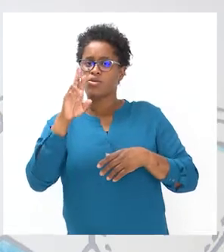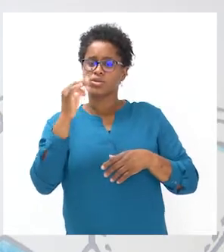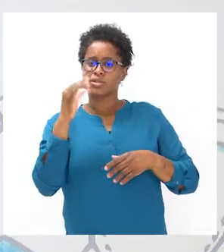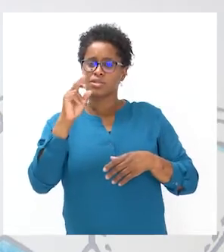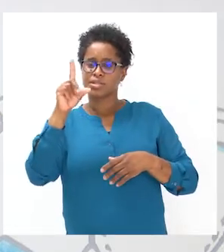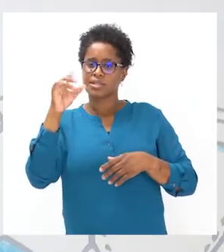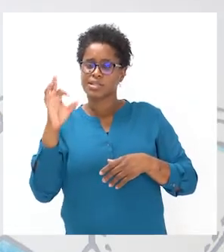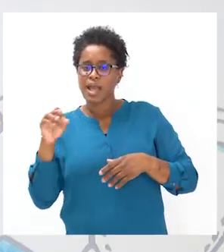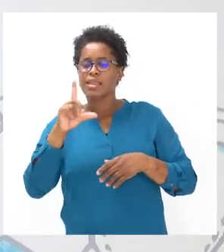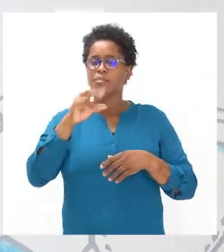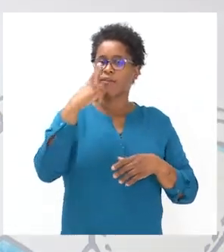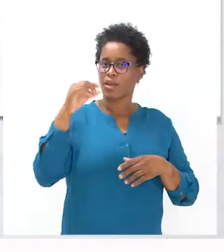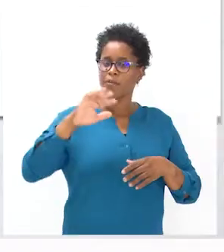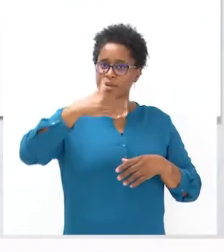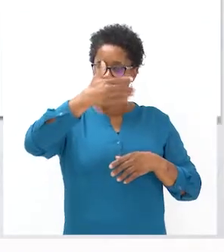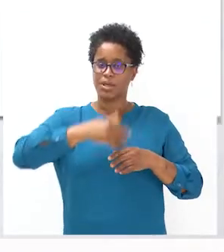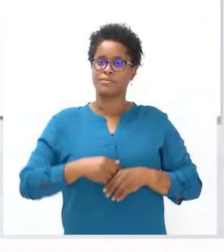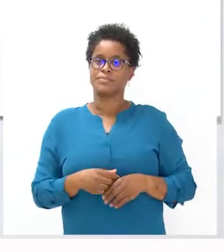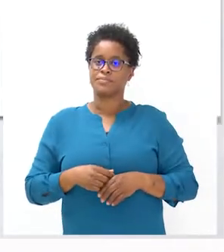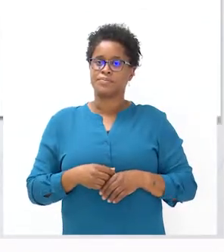o principal.